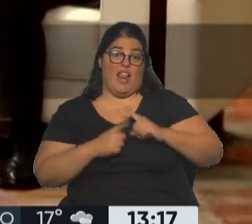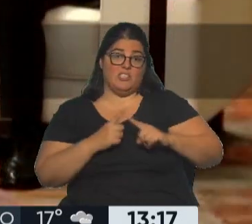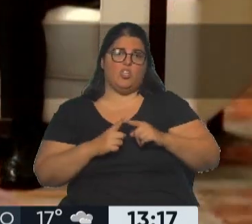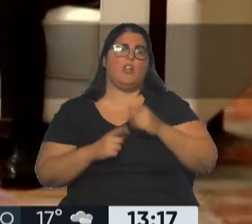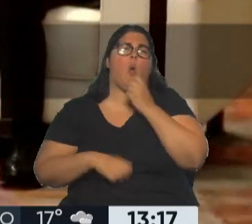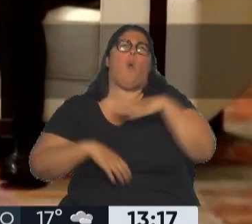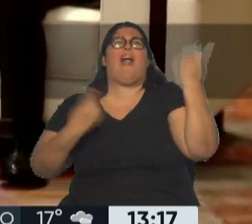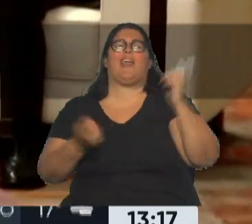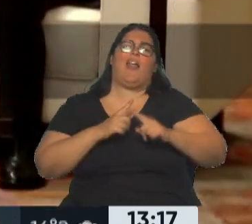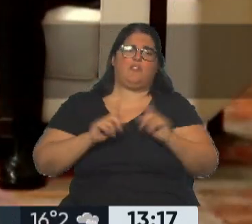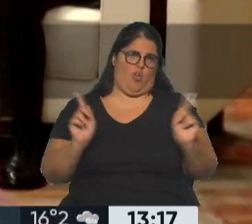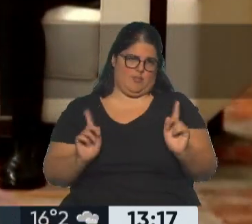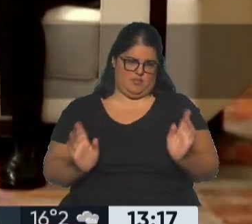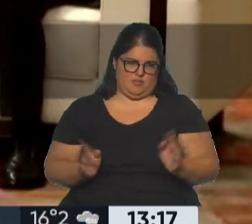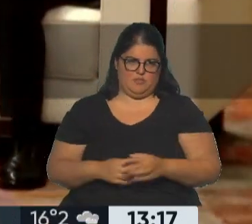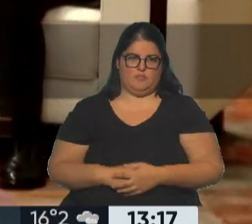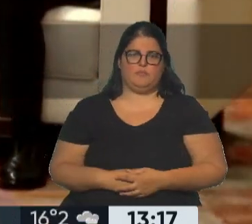qualquer.